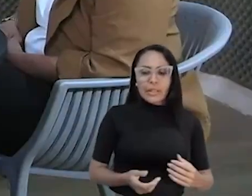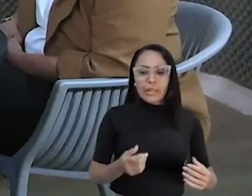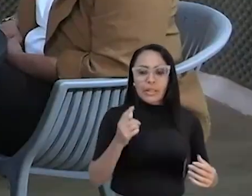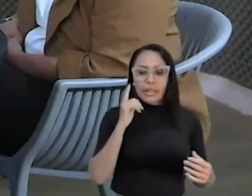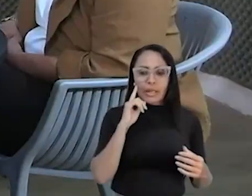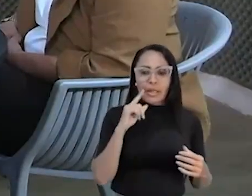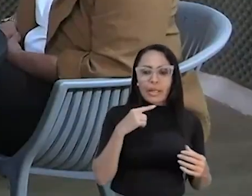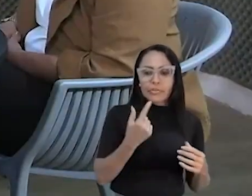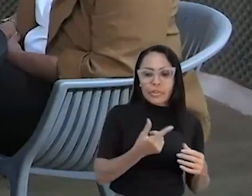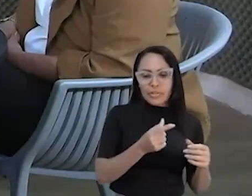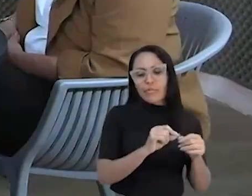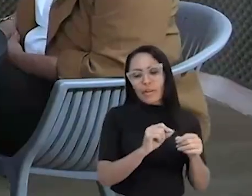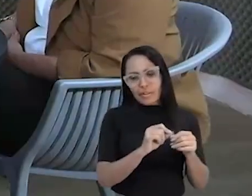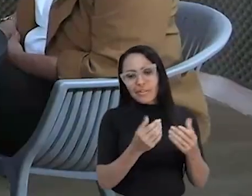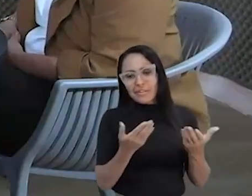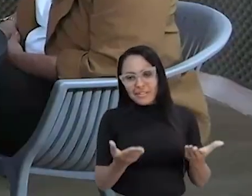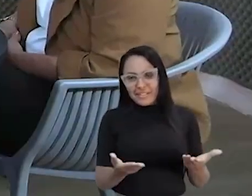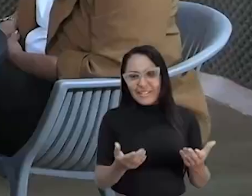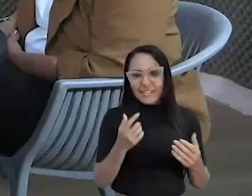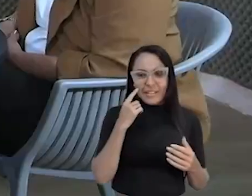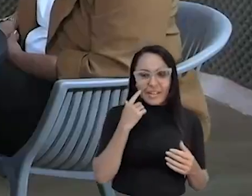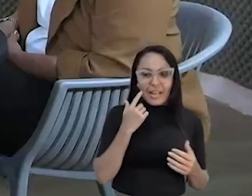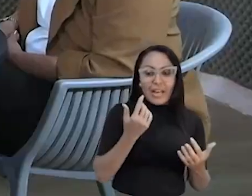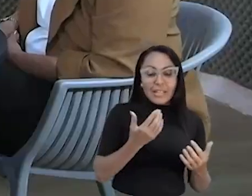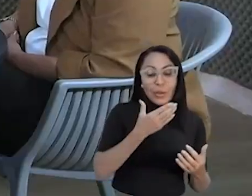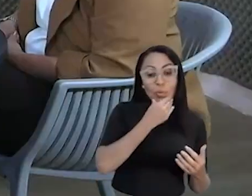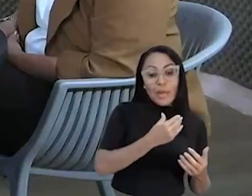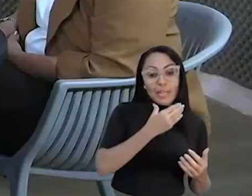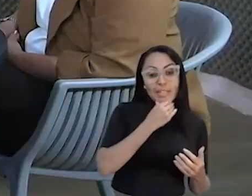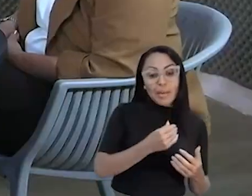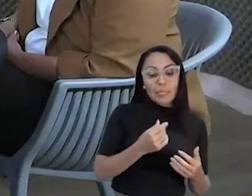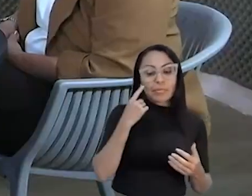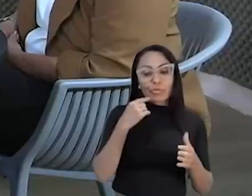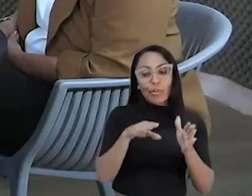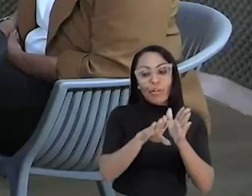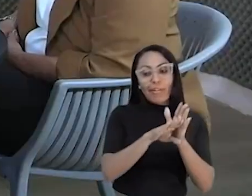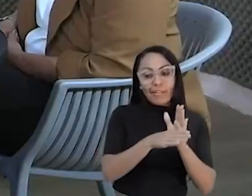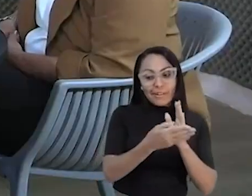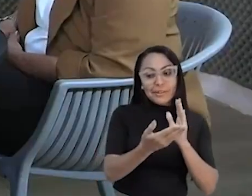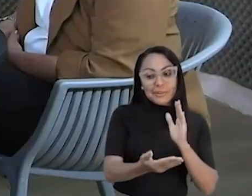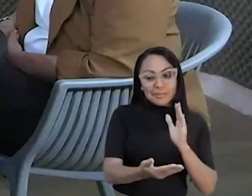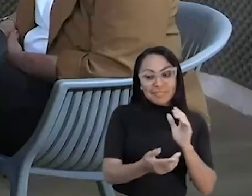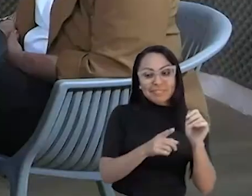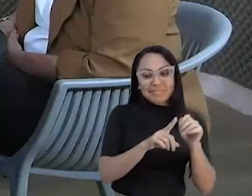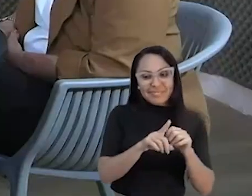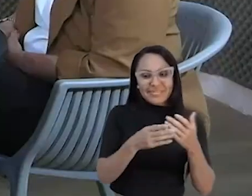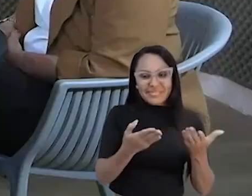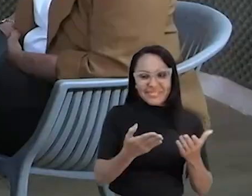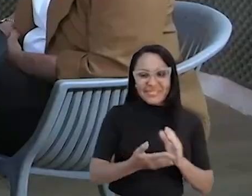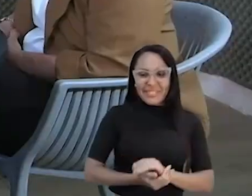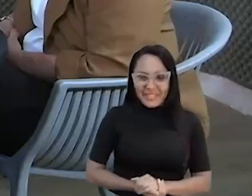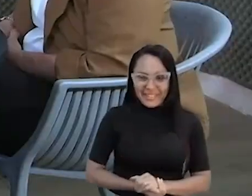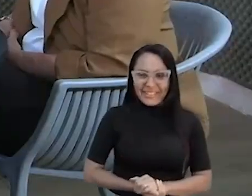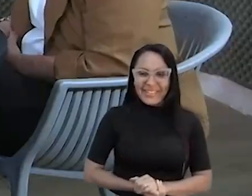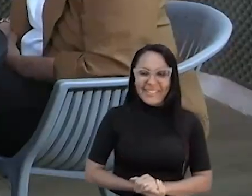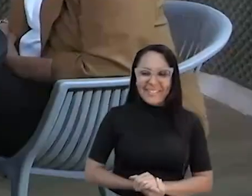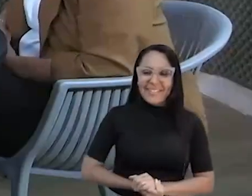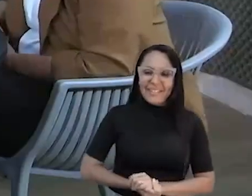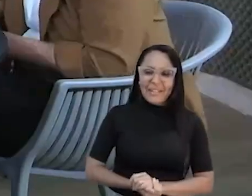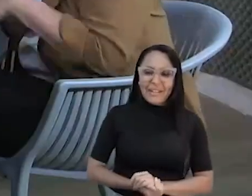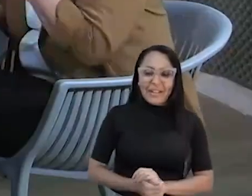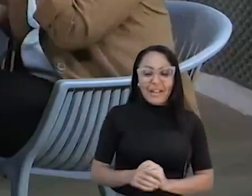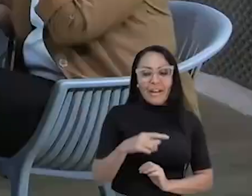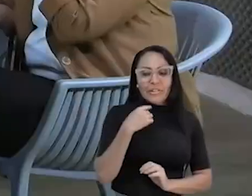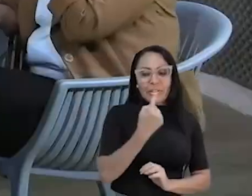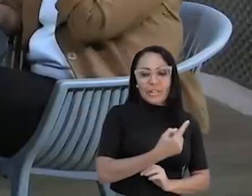trazido no final do ano, né? Final do ano tá aí, né? Não, é porque é o trabalho de outra pessoa. Não, mas parecida com essa. A gente não